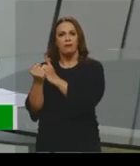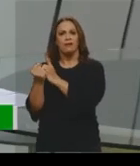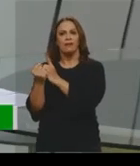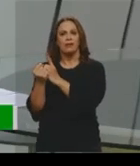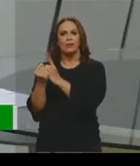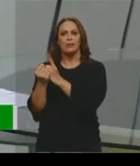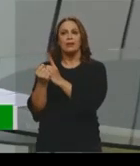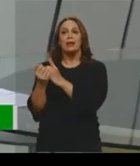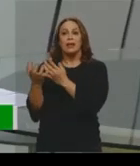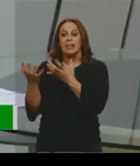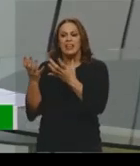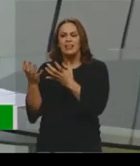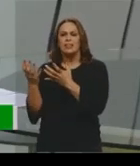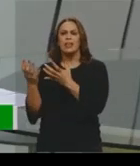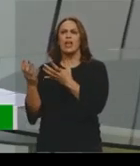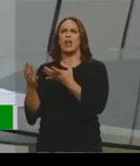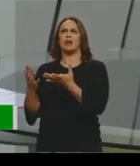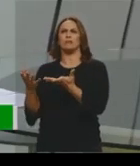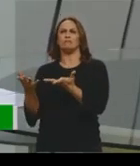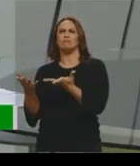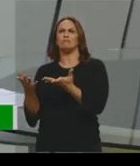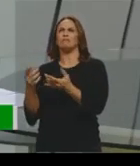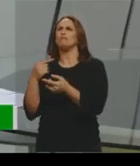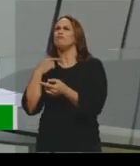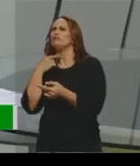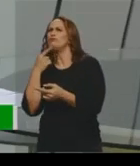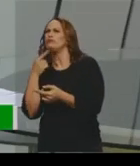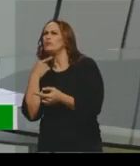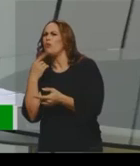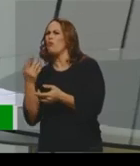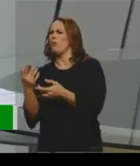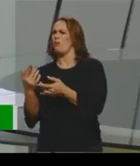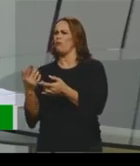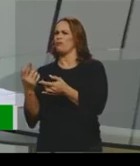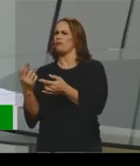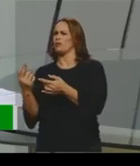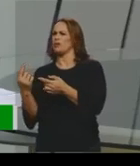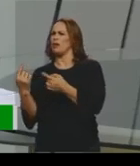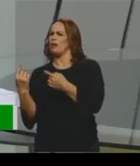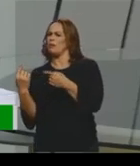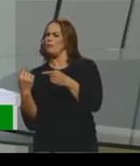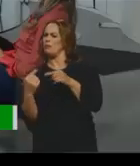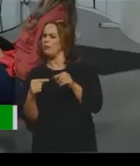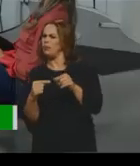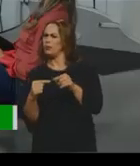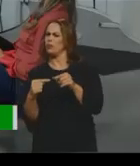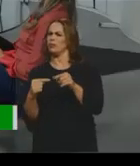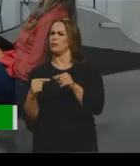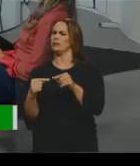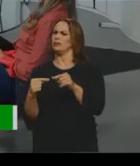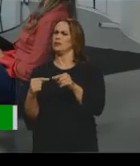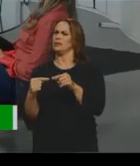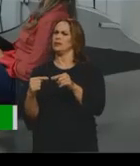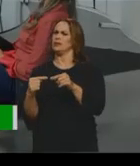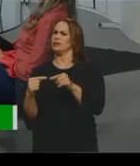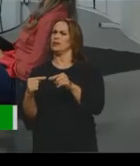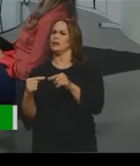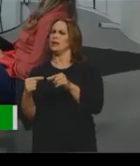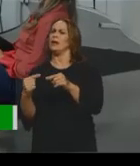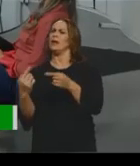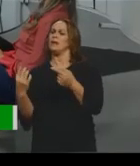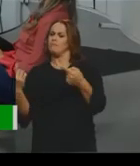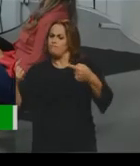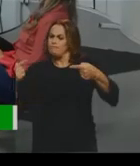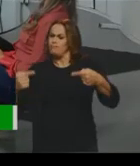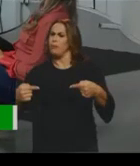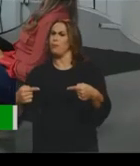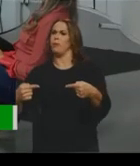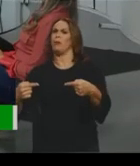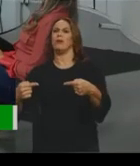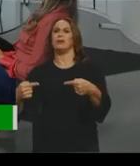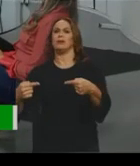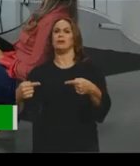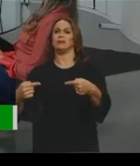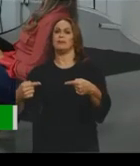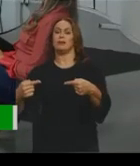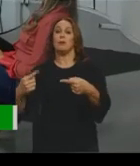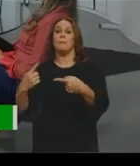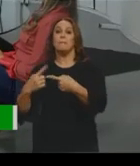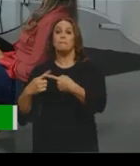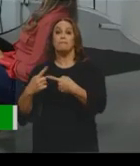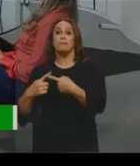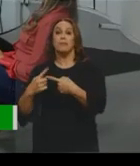de questionamento das desigualdades sociais que, ao invés de terem sido neutralizadas, acabaram